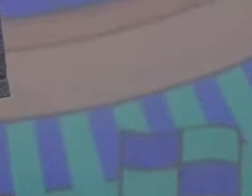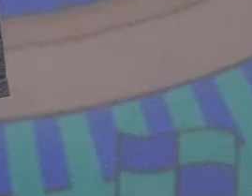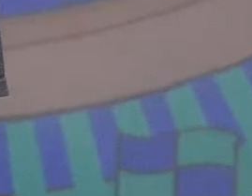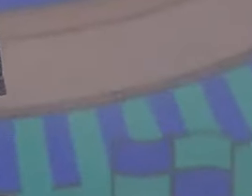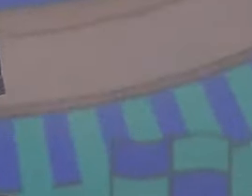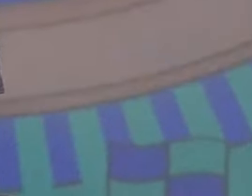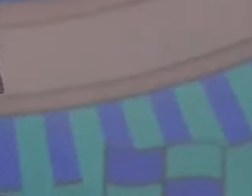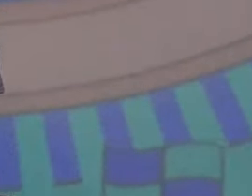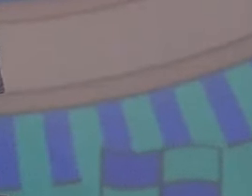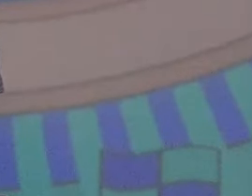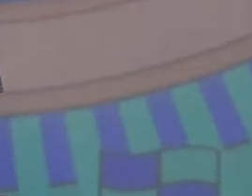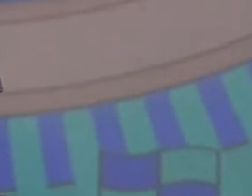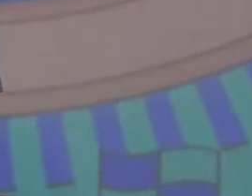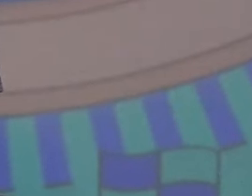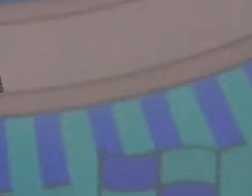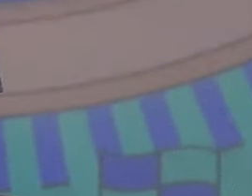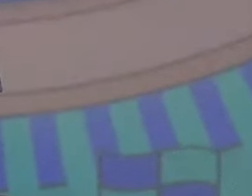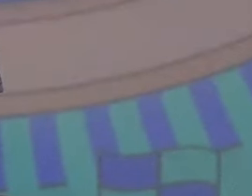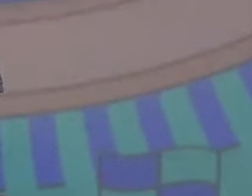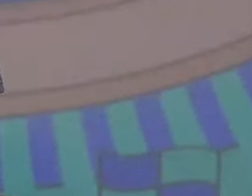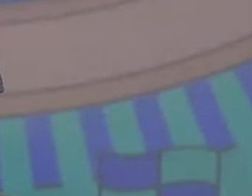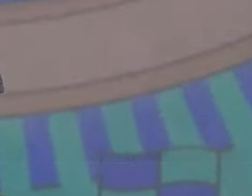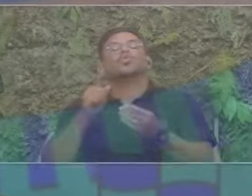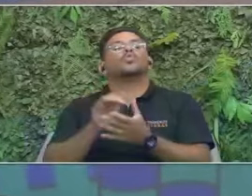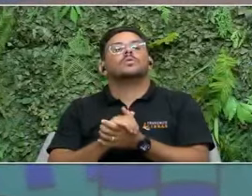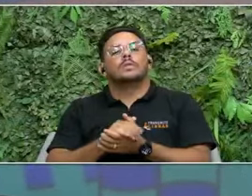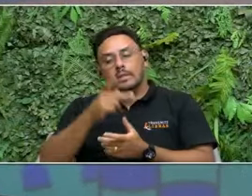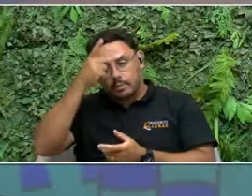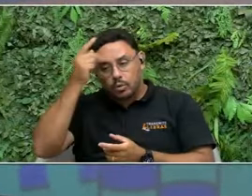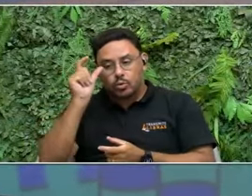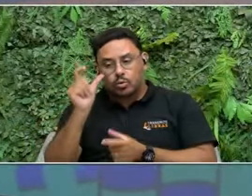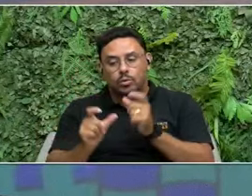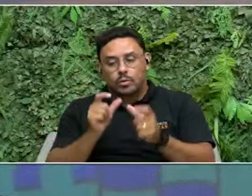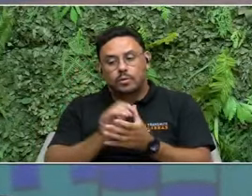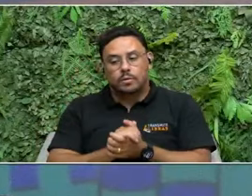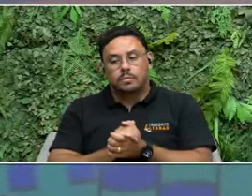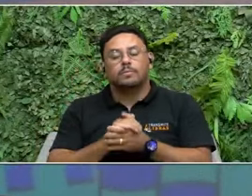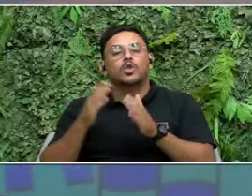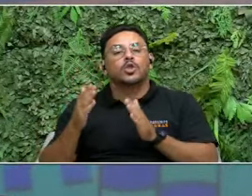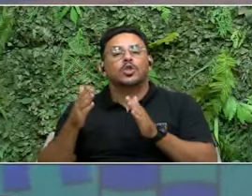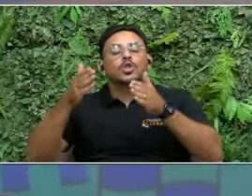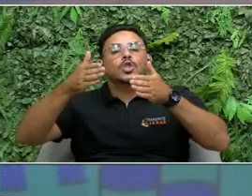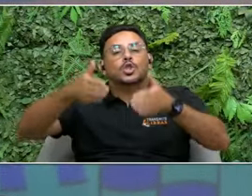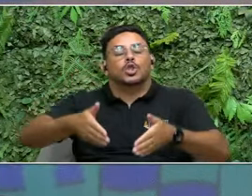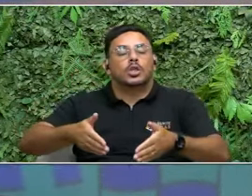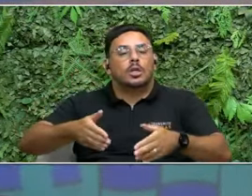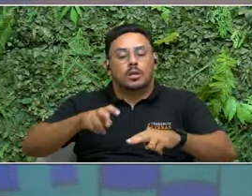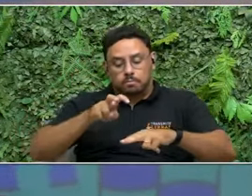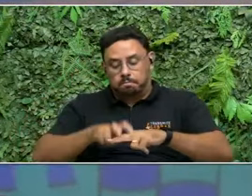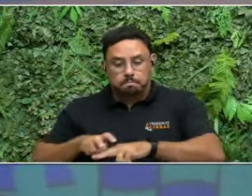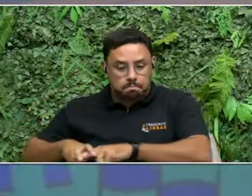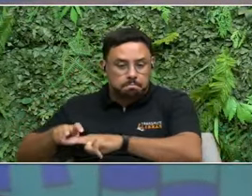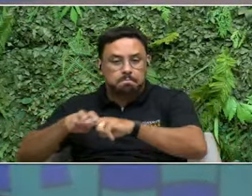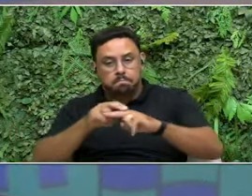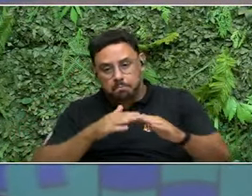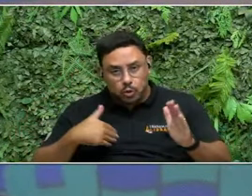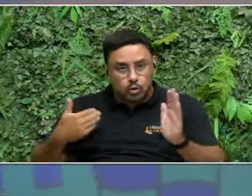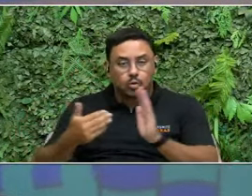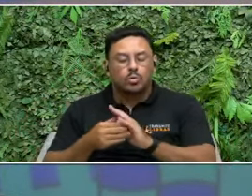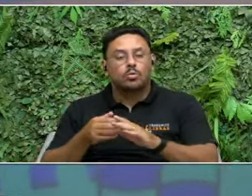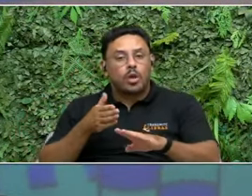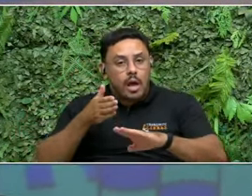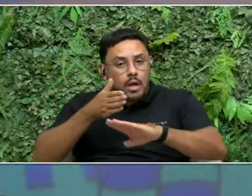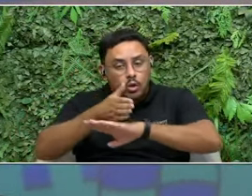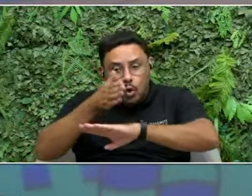vai aqui ó conta PR mim como é que tá aí rapaziada que tá e chegando às cadeiras todo mundo já dentro do